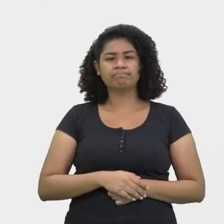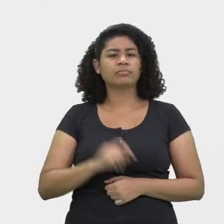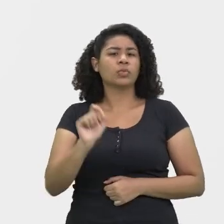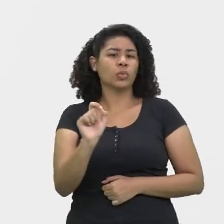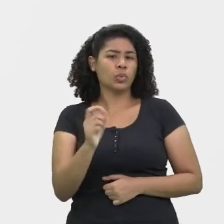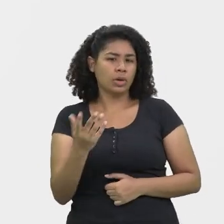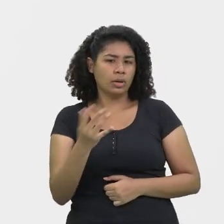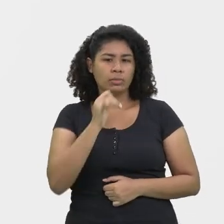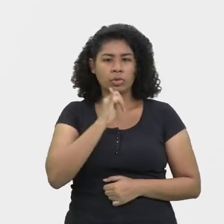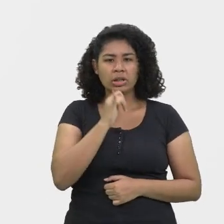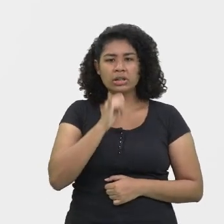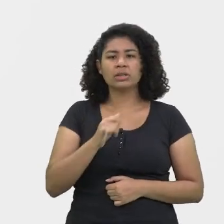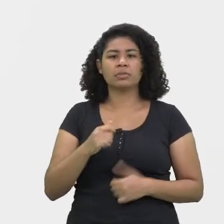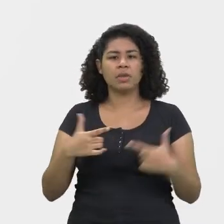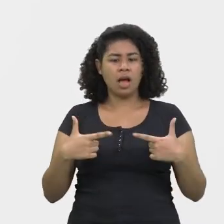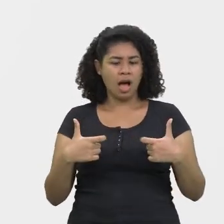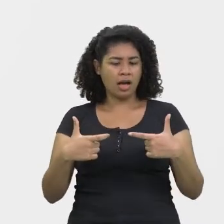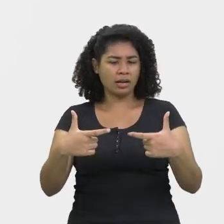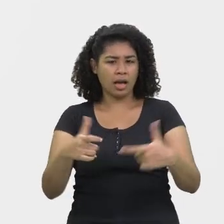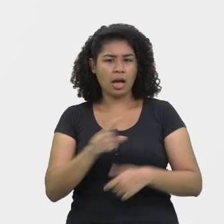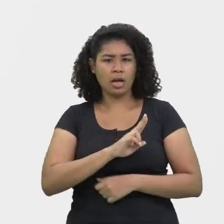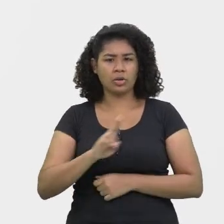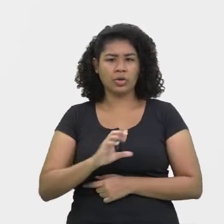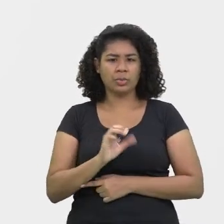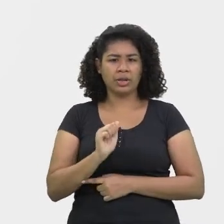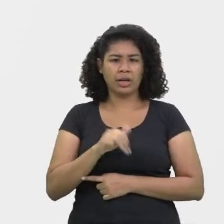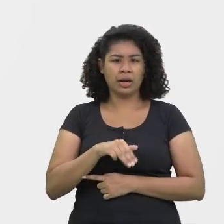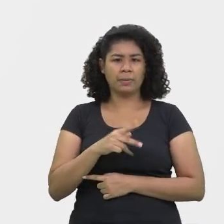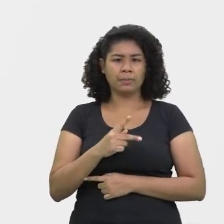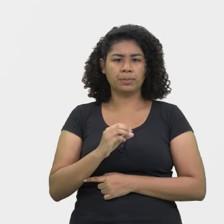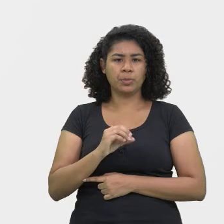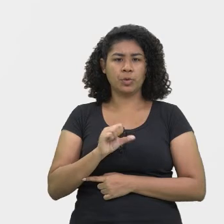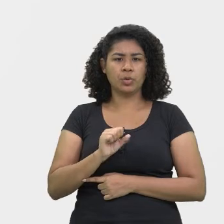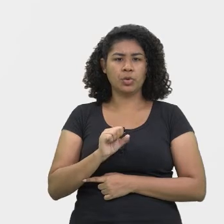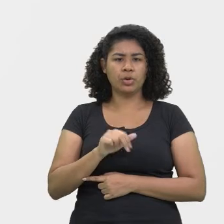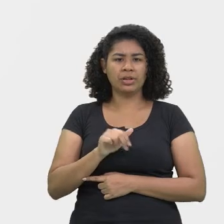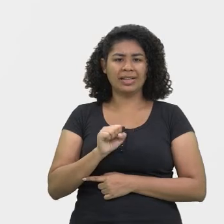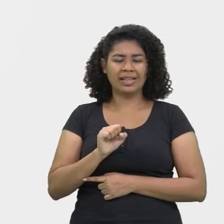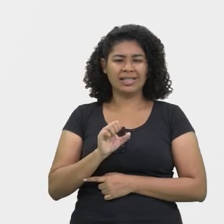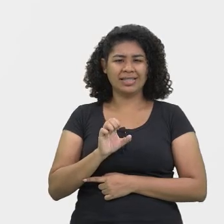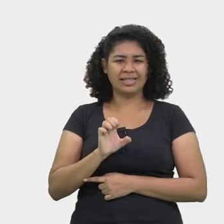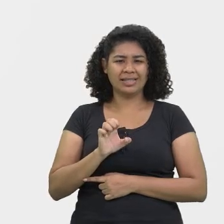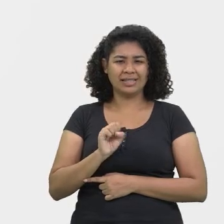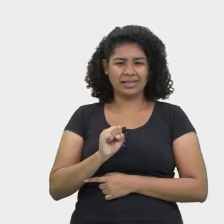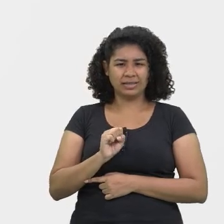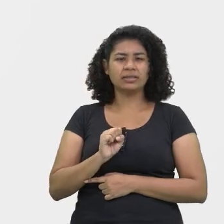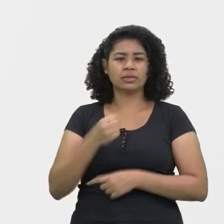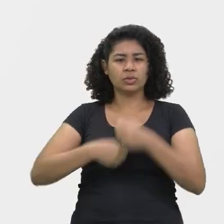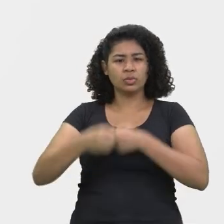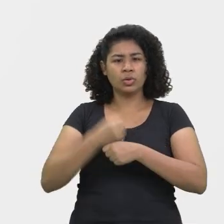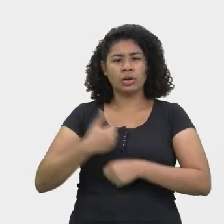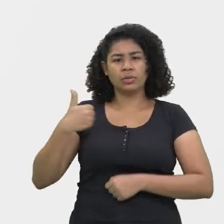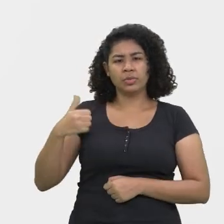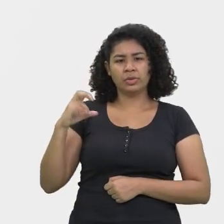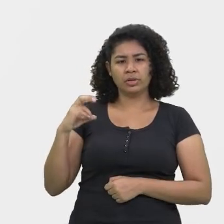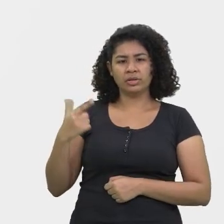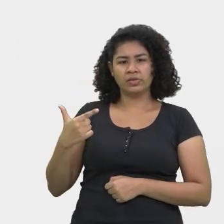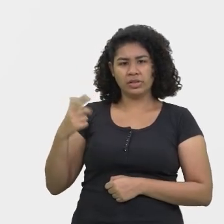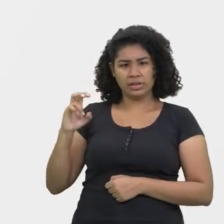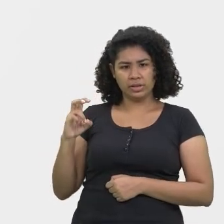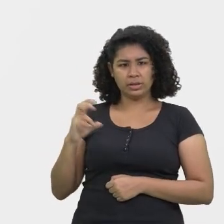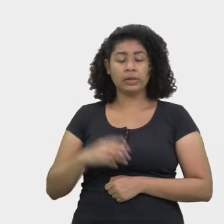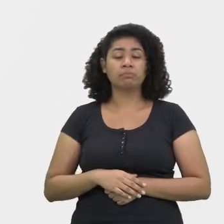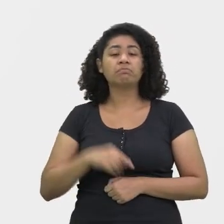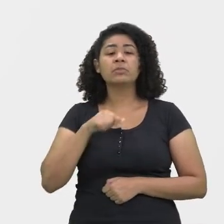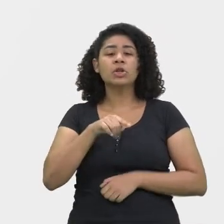citar a Guerra dos Camponeses, que estourou na Alemanha no ano de 1525. Este